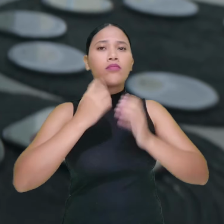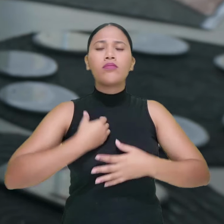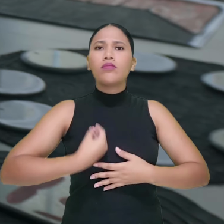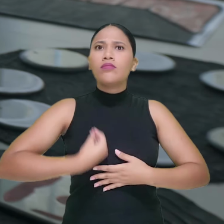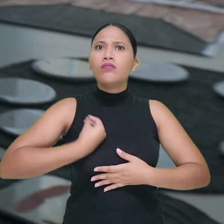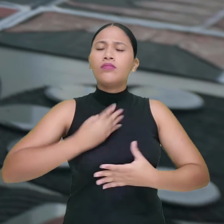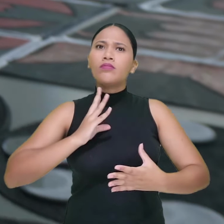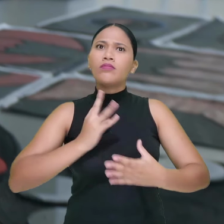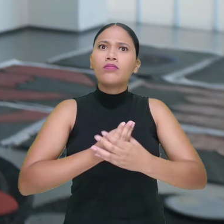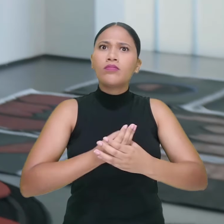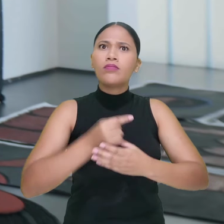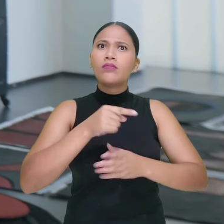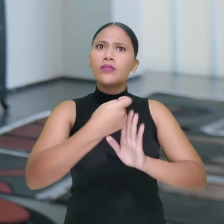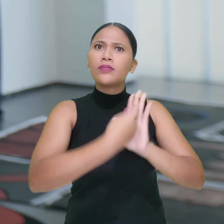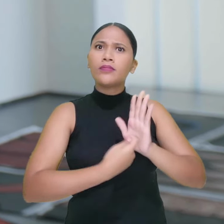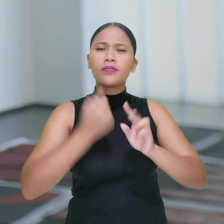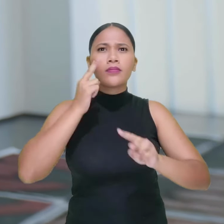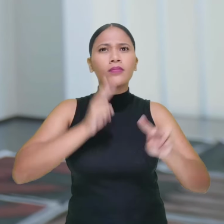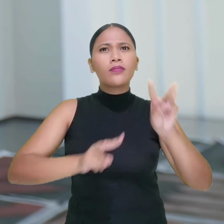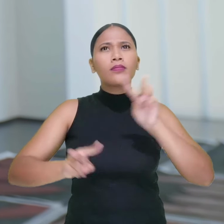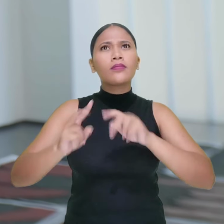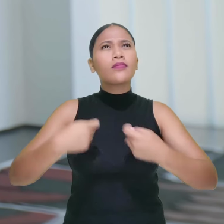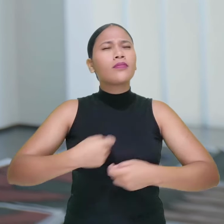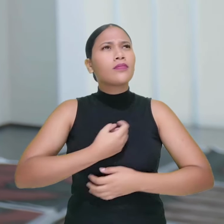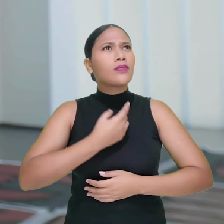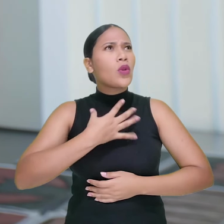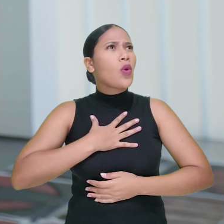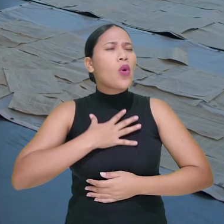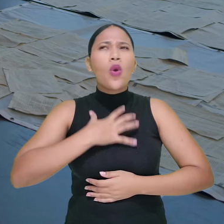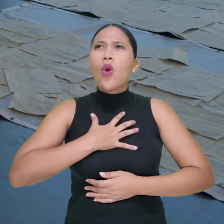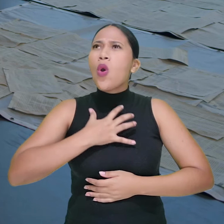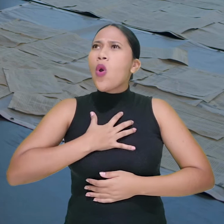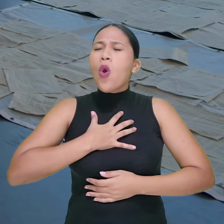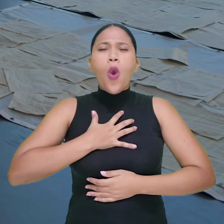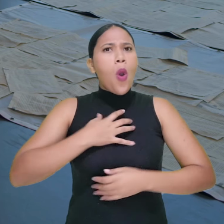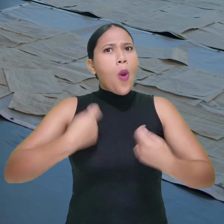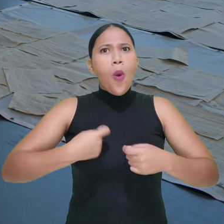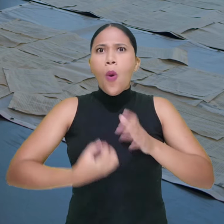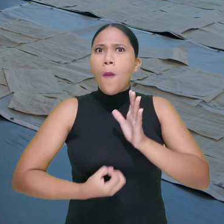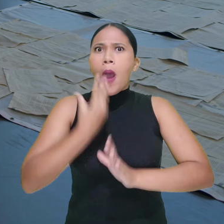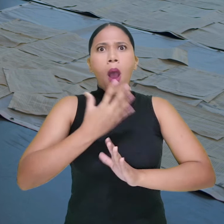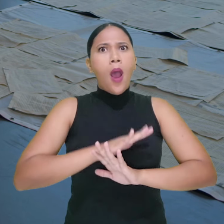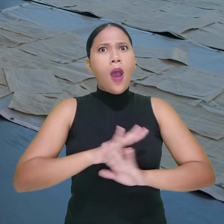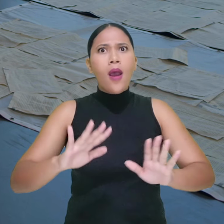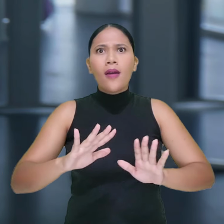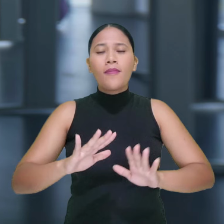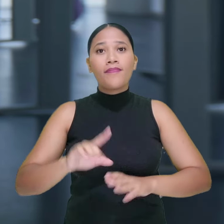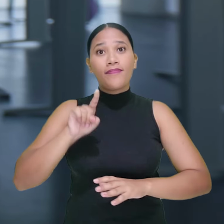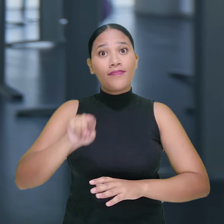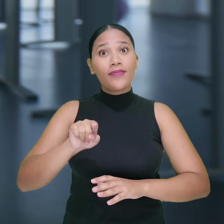radionovela. E eu fiquei tão dentro desse texto que a visualidade do texto teve que criar forma fora do texto.